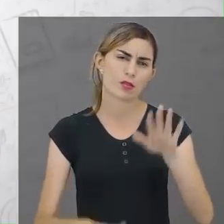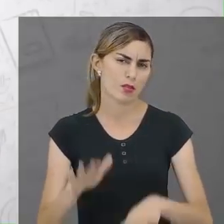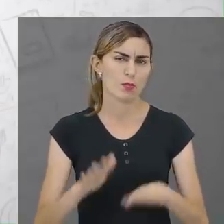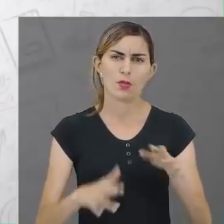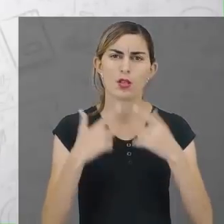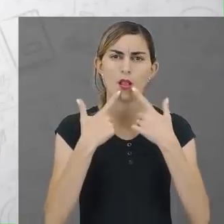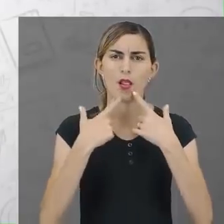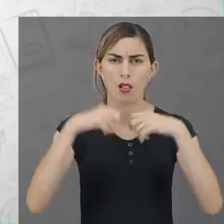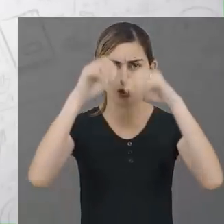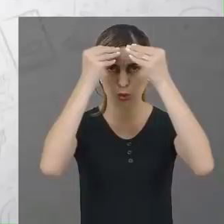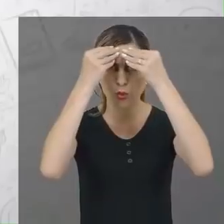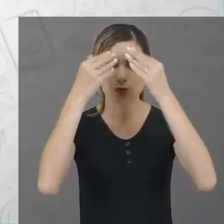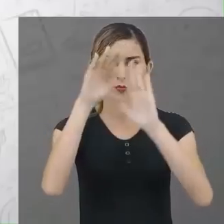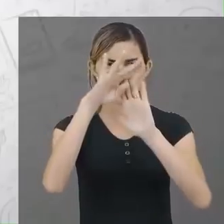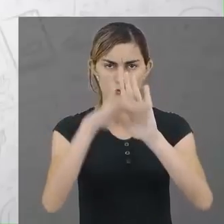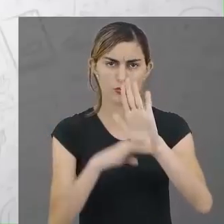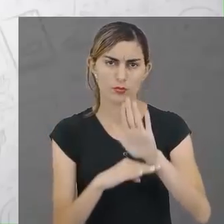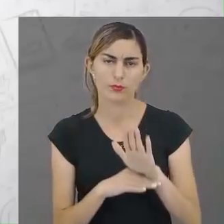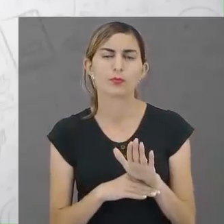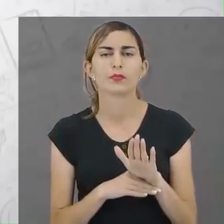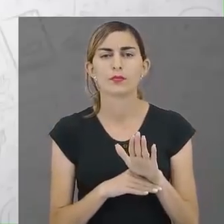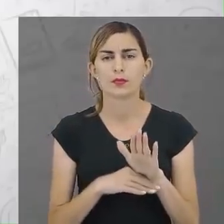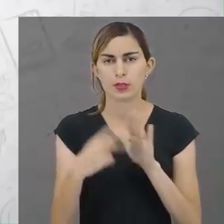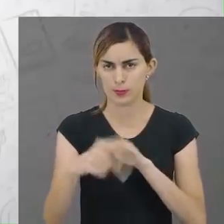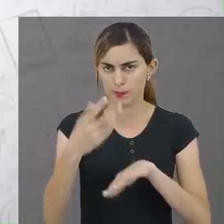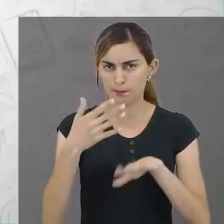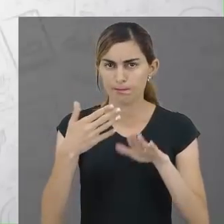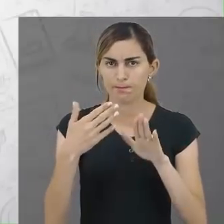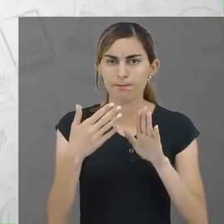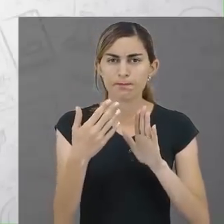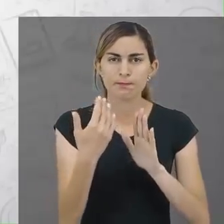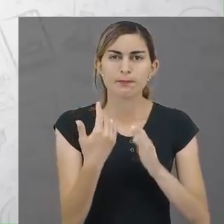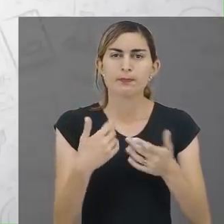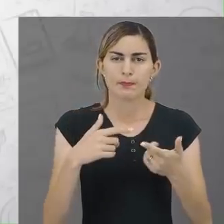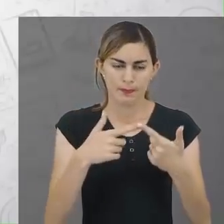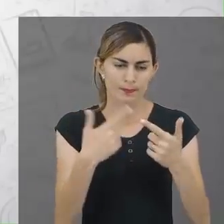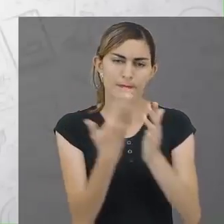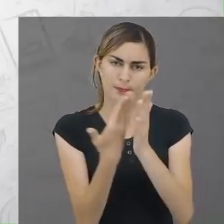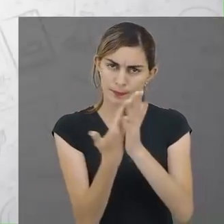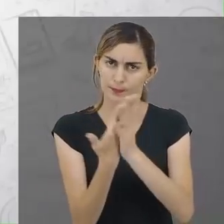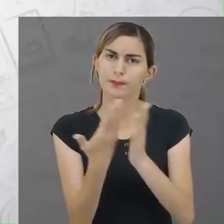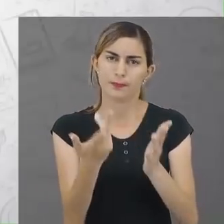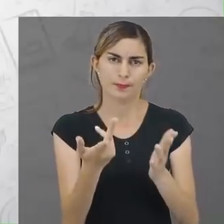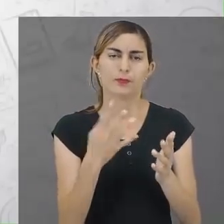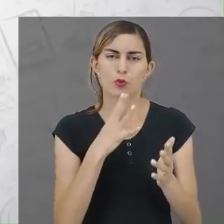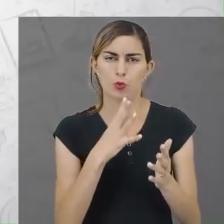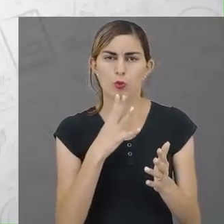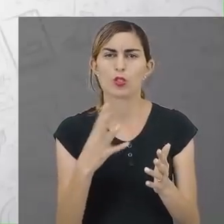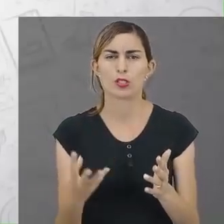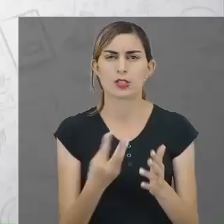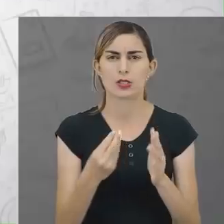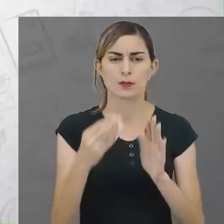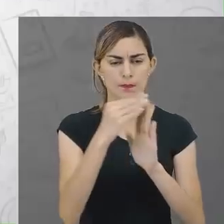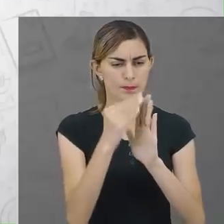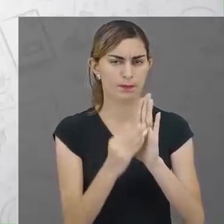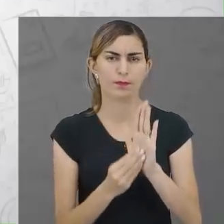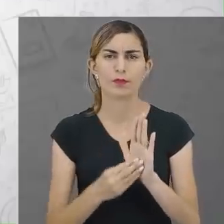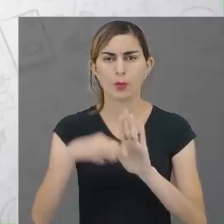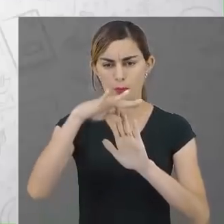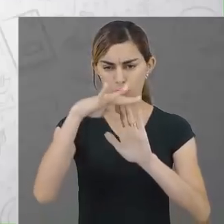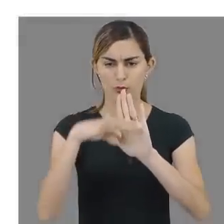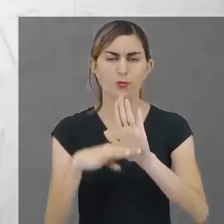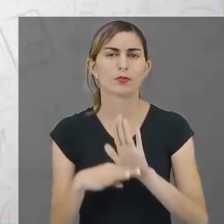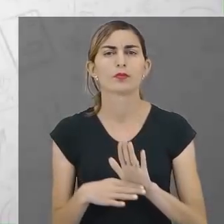independente da linguagem de programação. Neste material da aula 1, vamos conhecer os princípios de lógica de